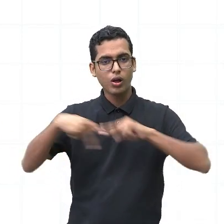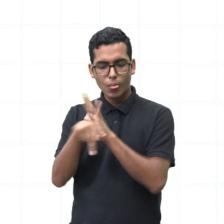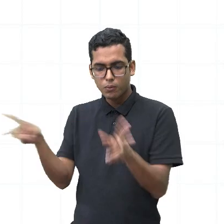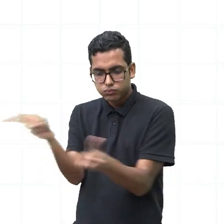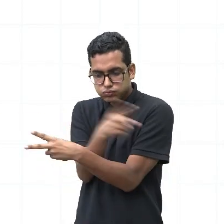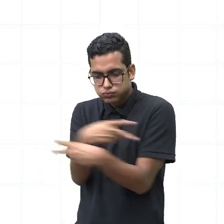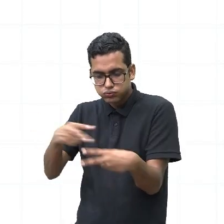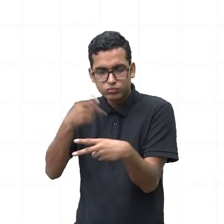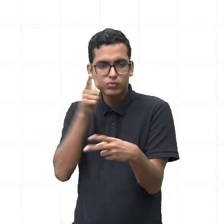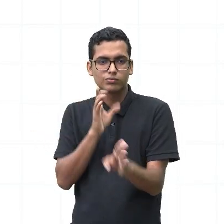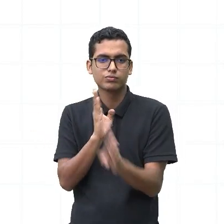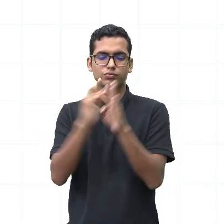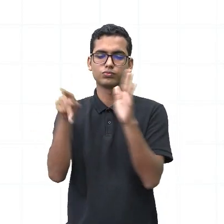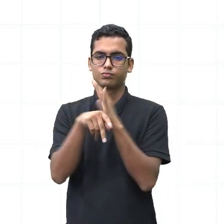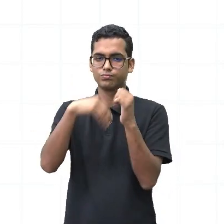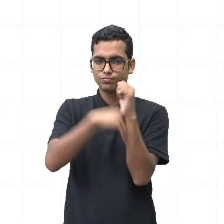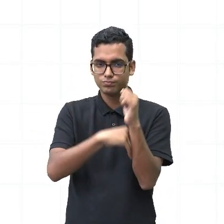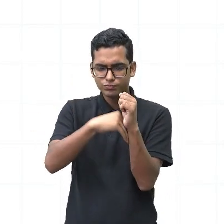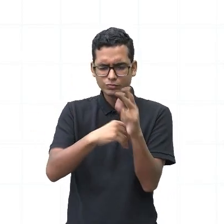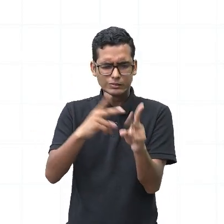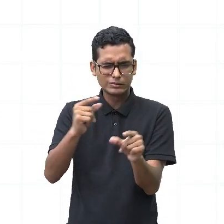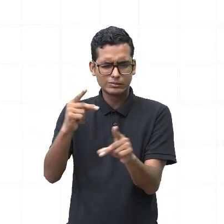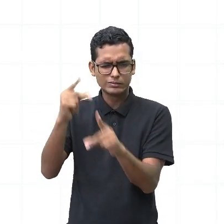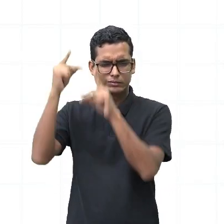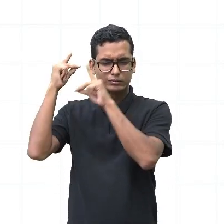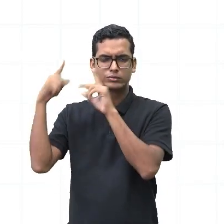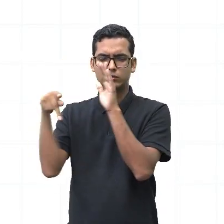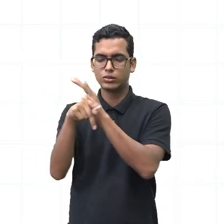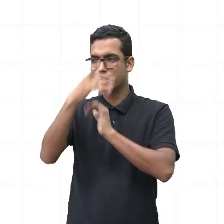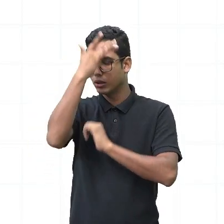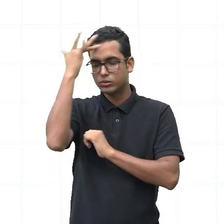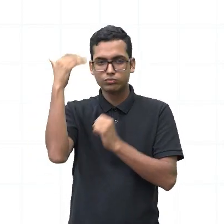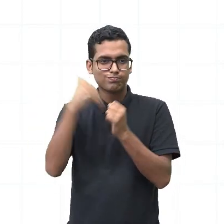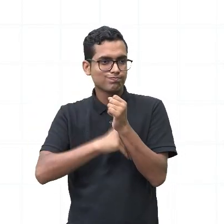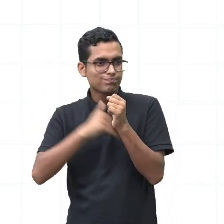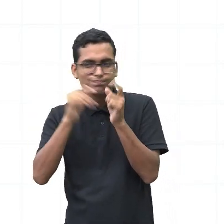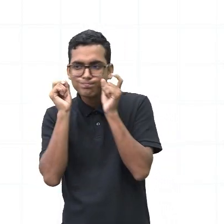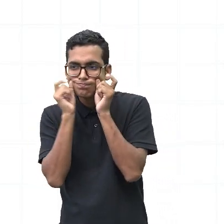foi desvendado, mas por muito tempo causou muitas